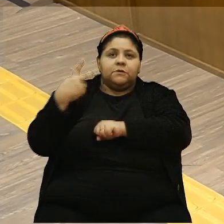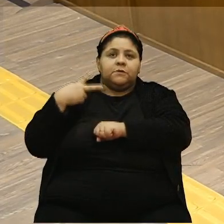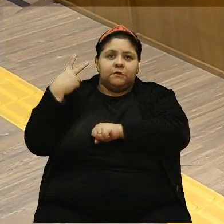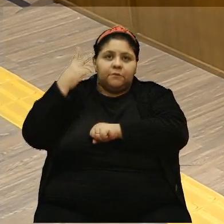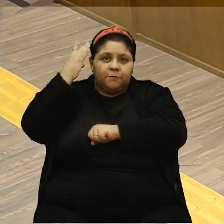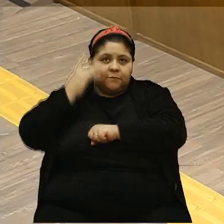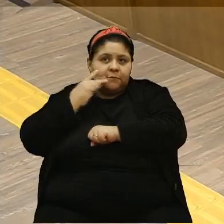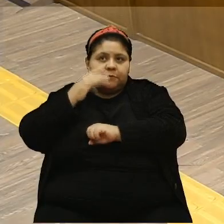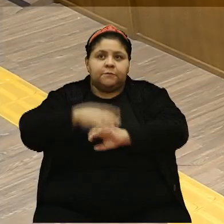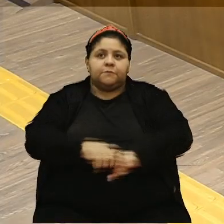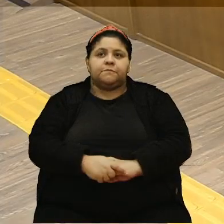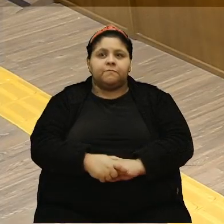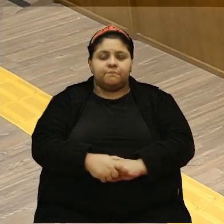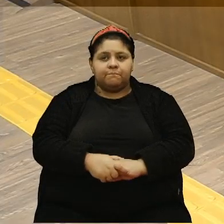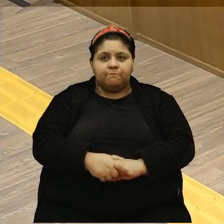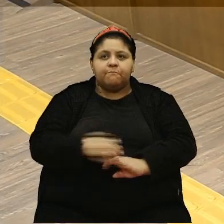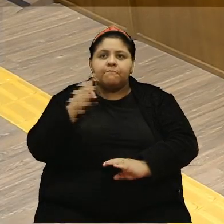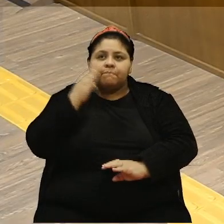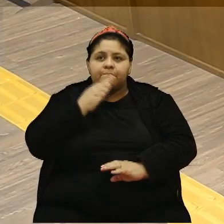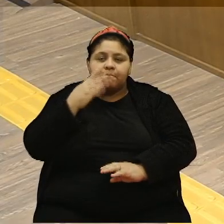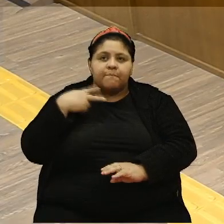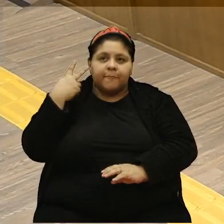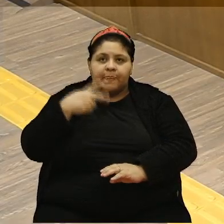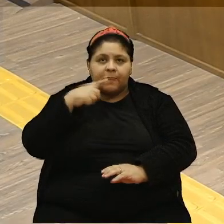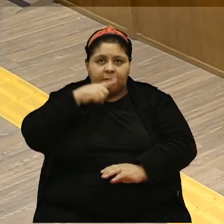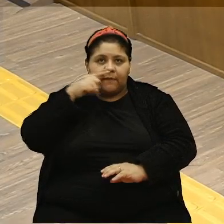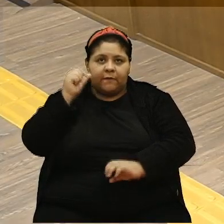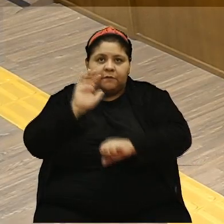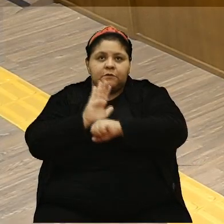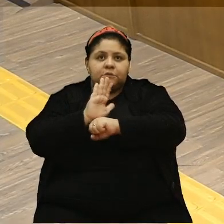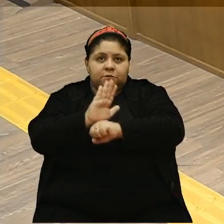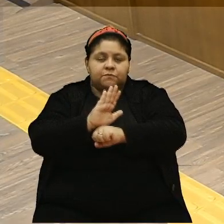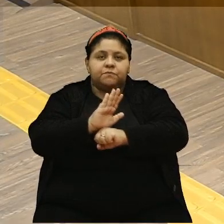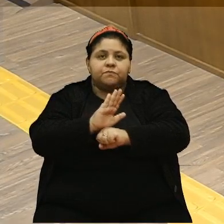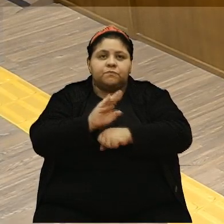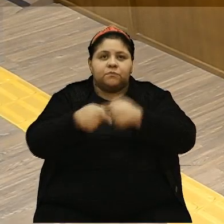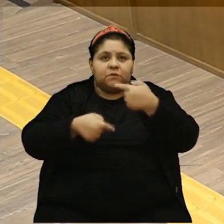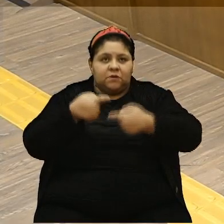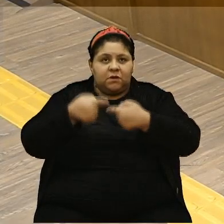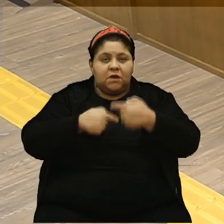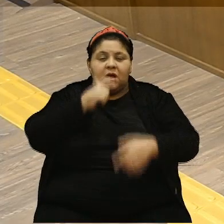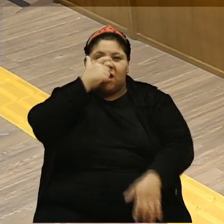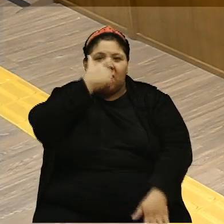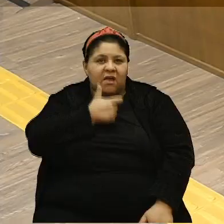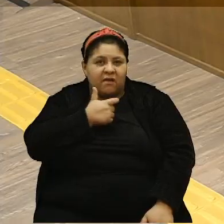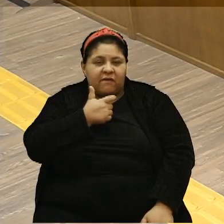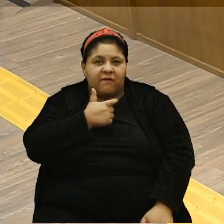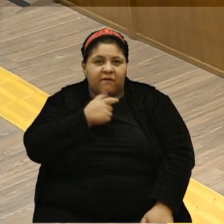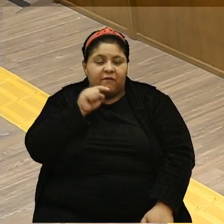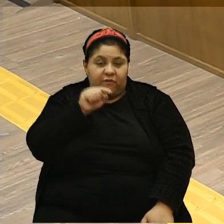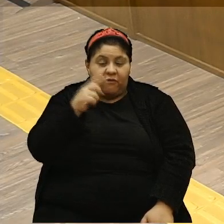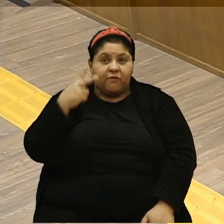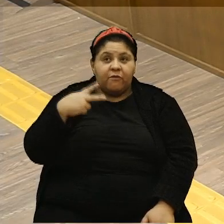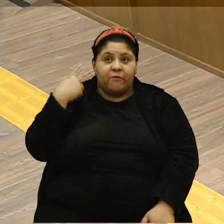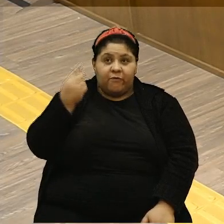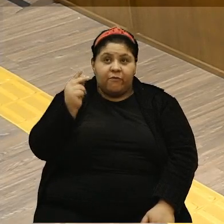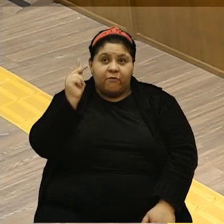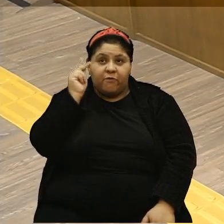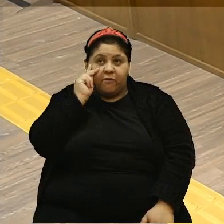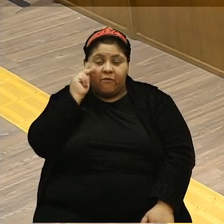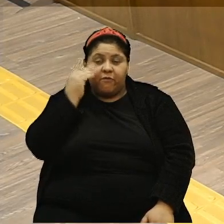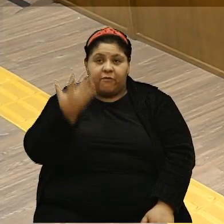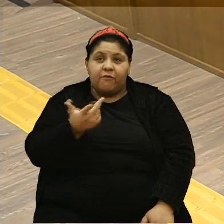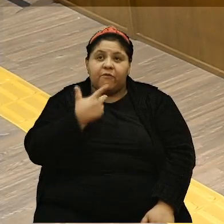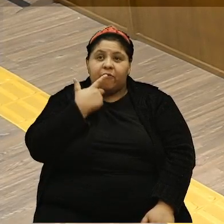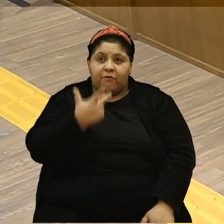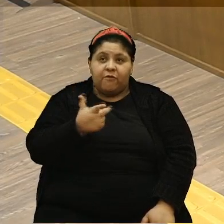Rapidamente essa parte, colega. Rapidamente, vereadora Adonei, contribuindo só com esse debate importante, eu acho que não isso que o vereador Libardi trouxe é